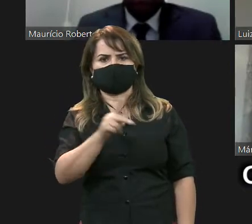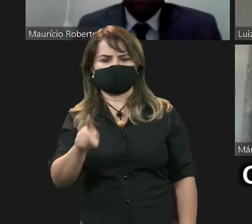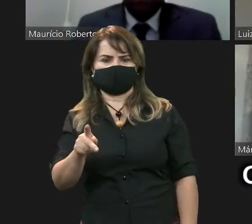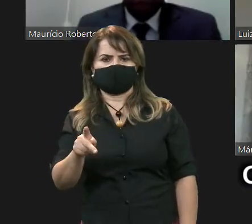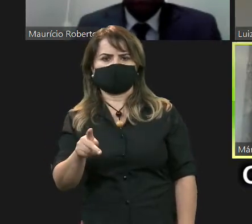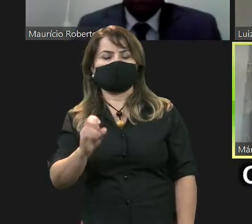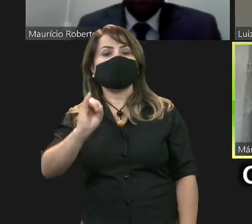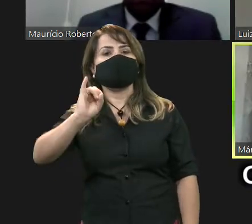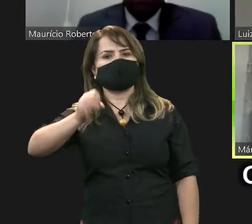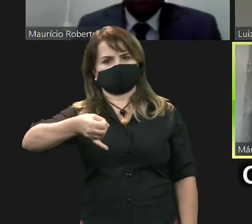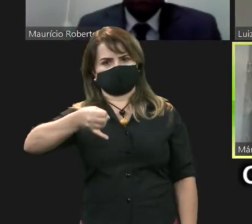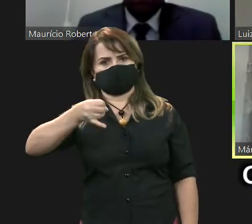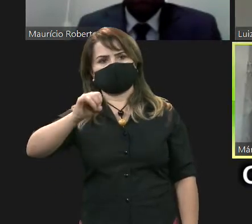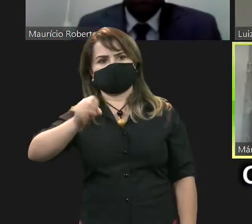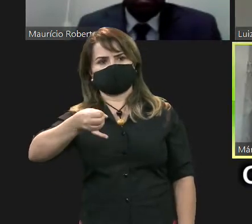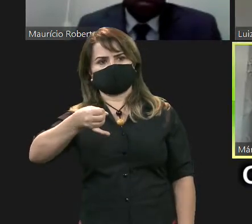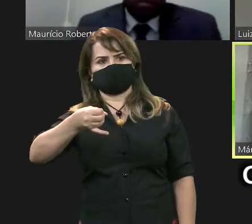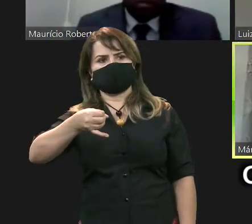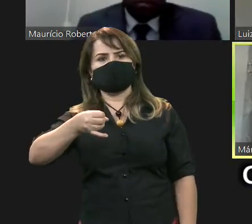Sim.